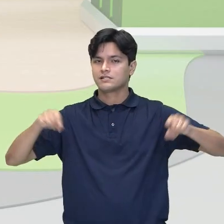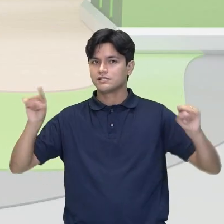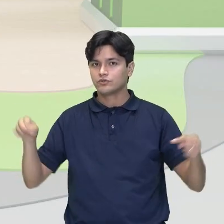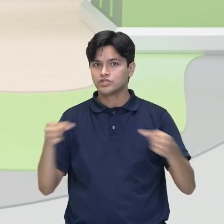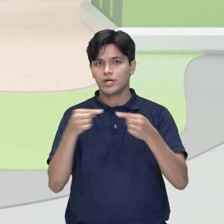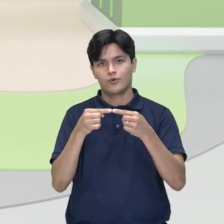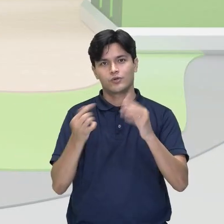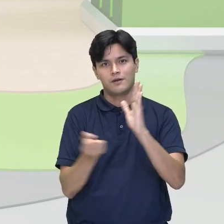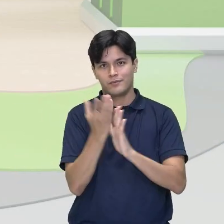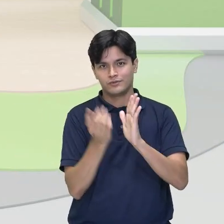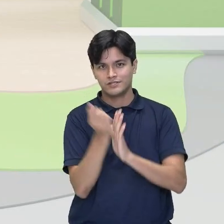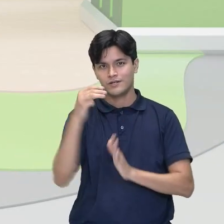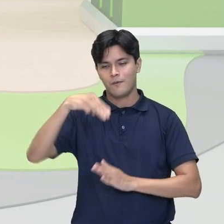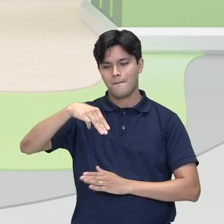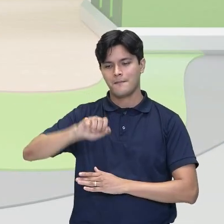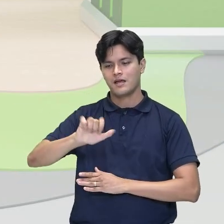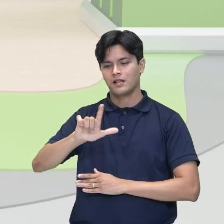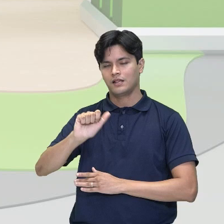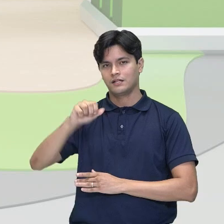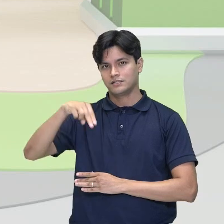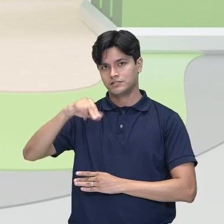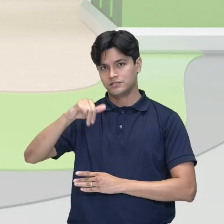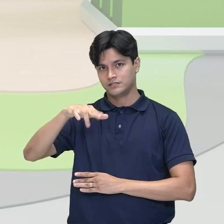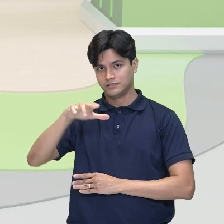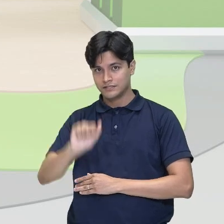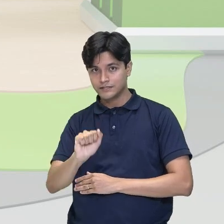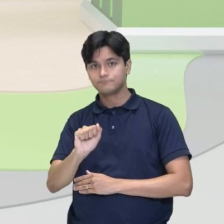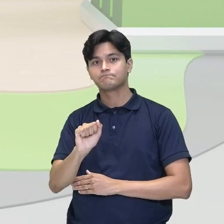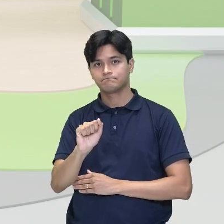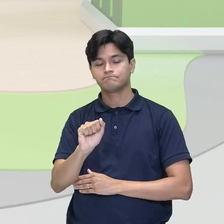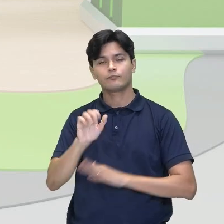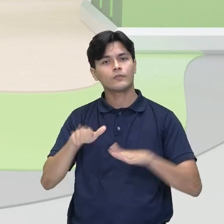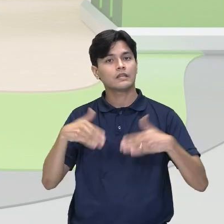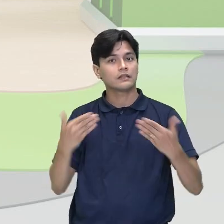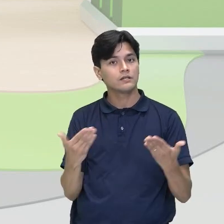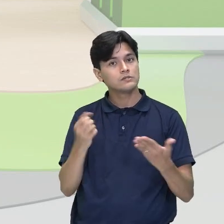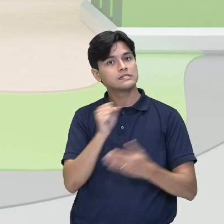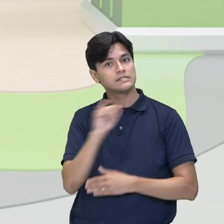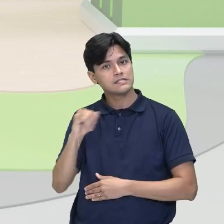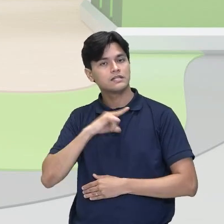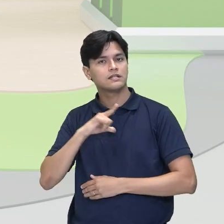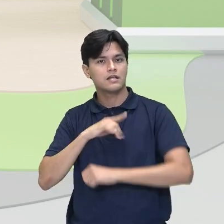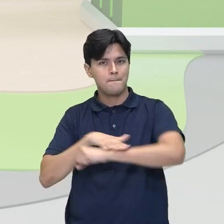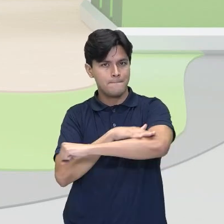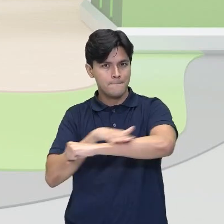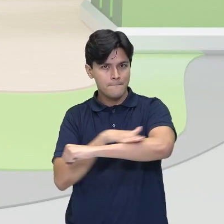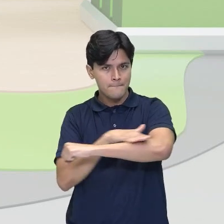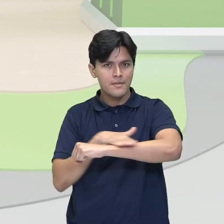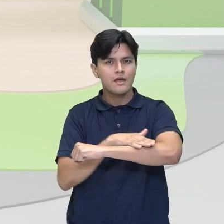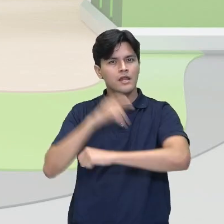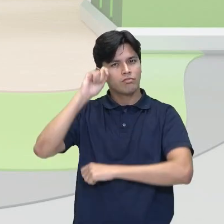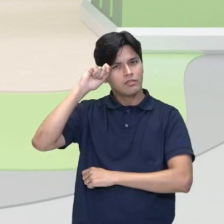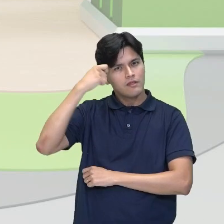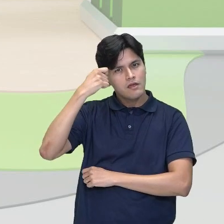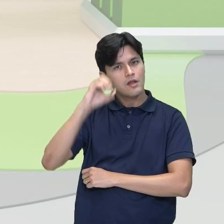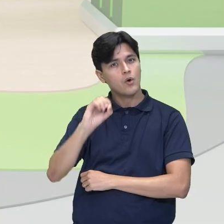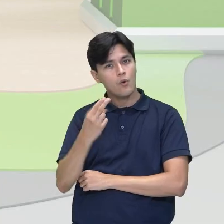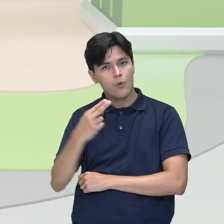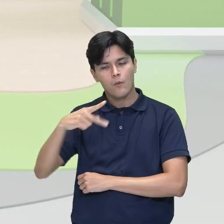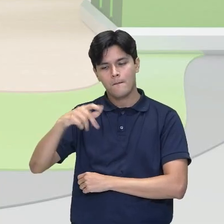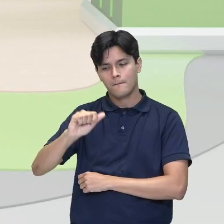de melanina. Então, peles mais escuras, nós produzimos mais melanina, que é uma